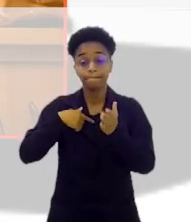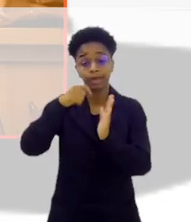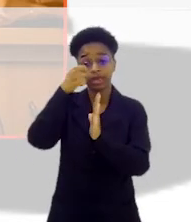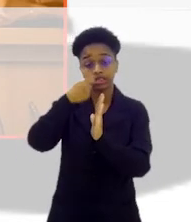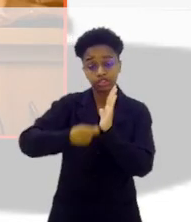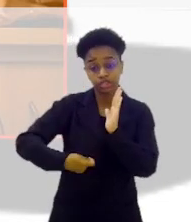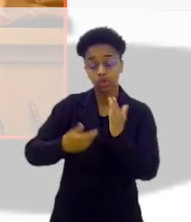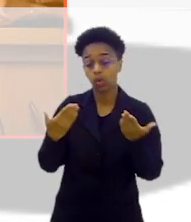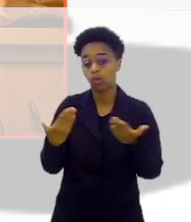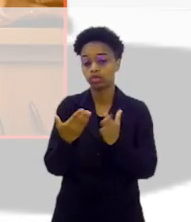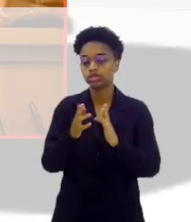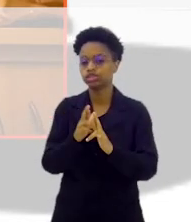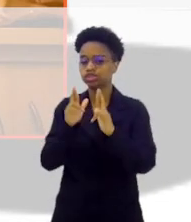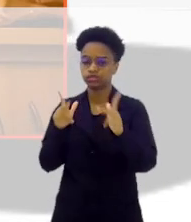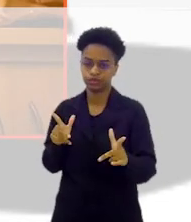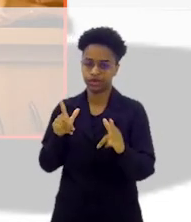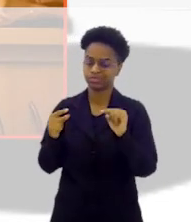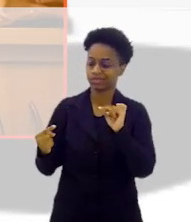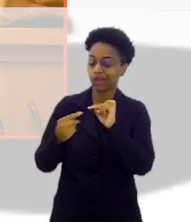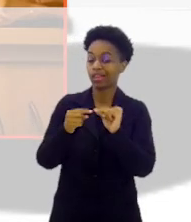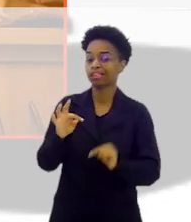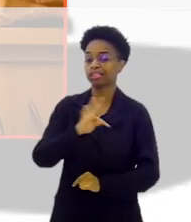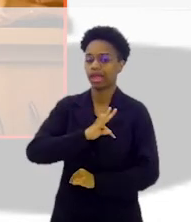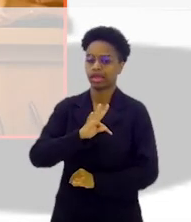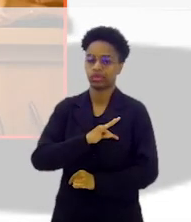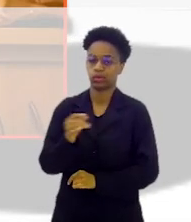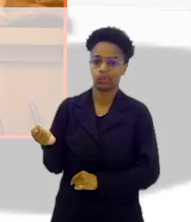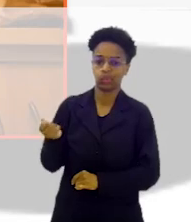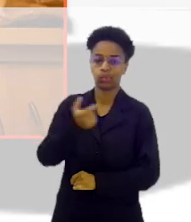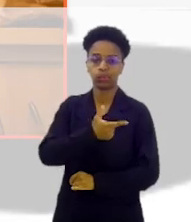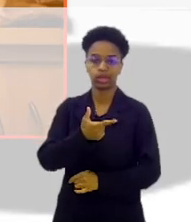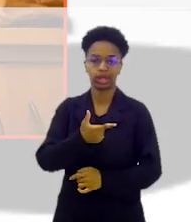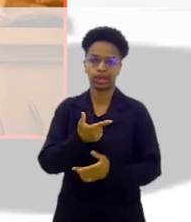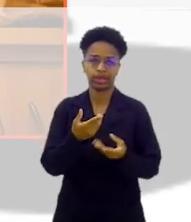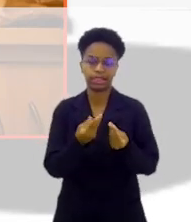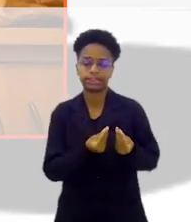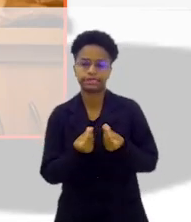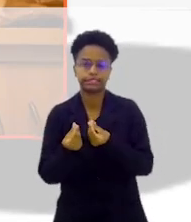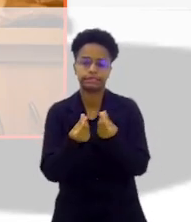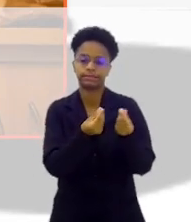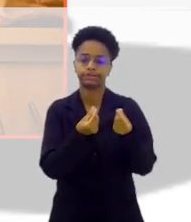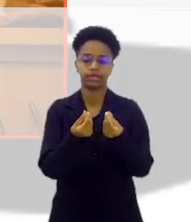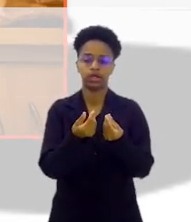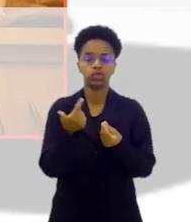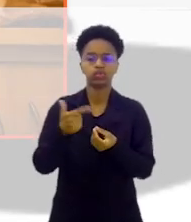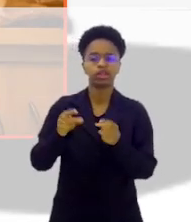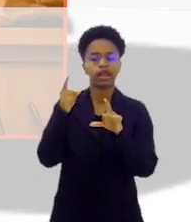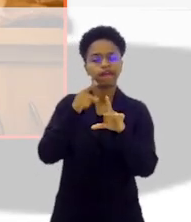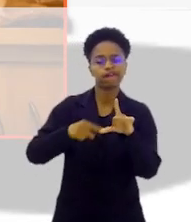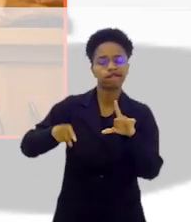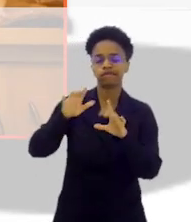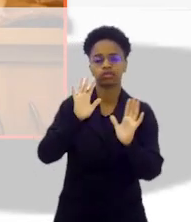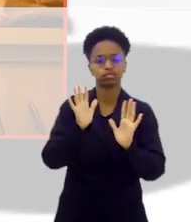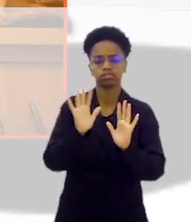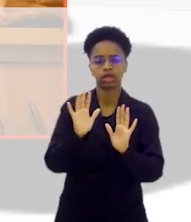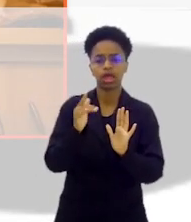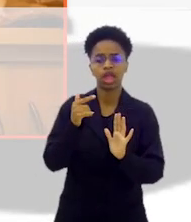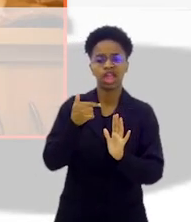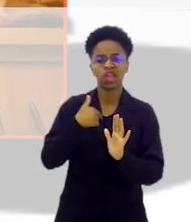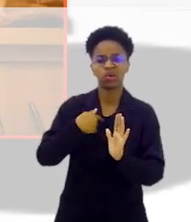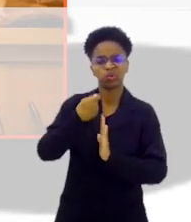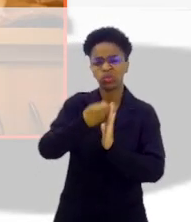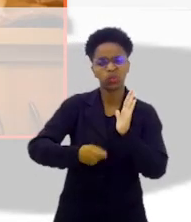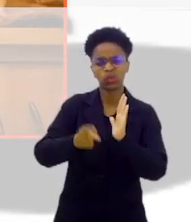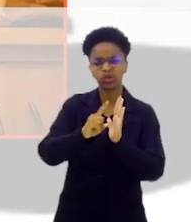a minha escrita hoje seria uma escrita muito mais técnica e muito menos retumbante. Eu